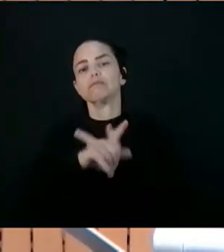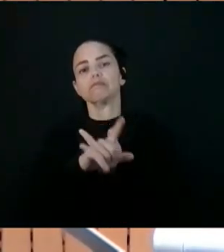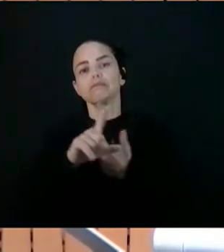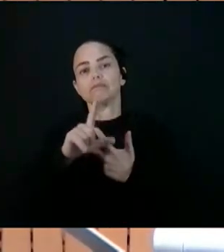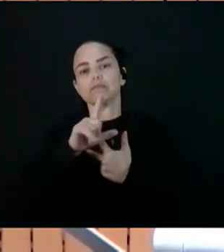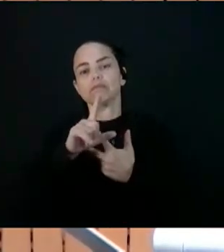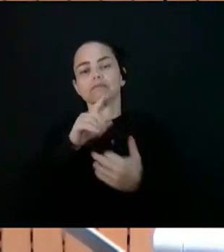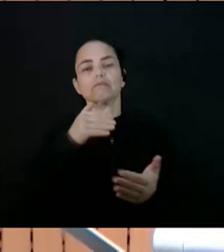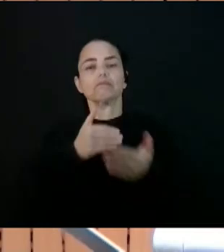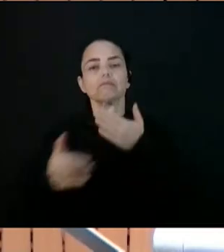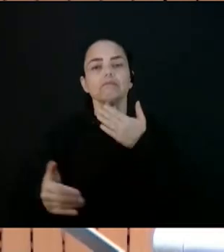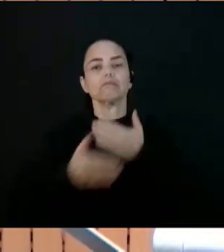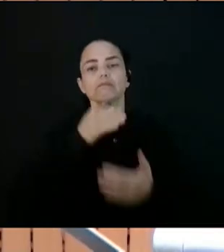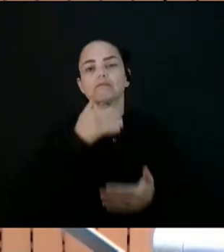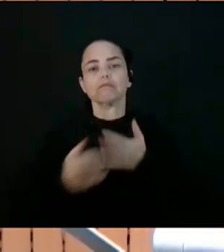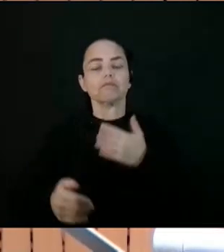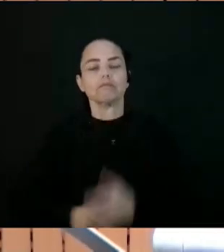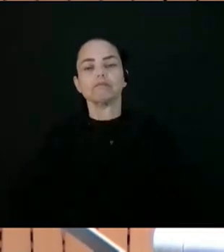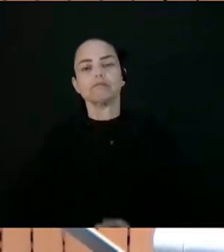independente, autônomo.